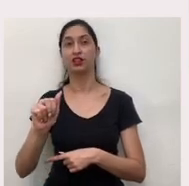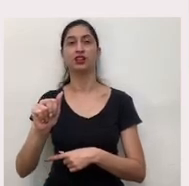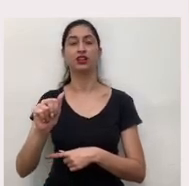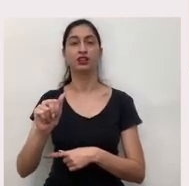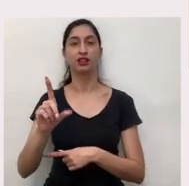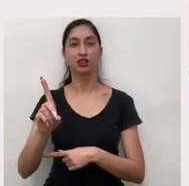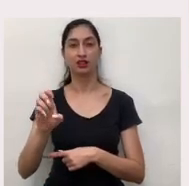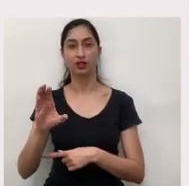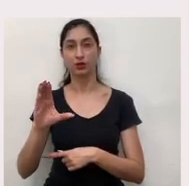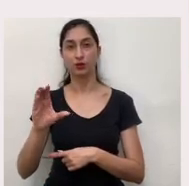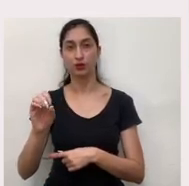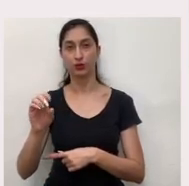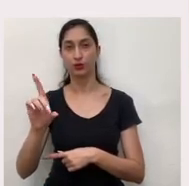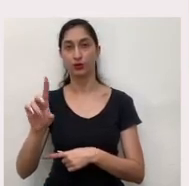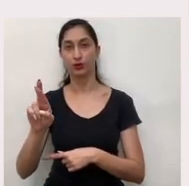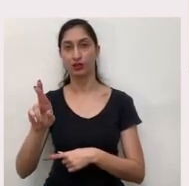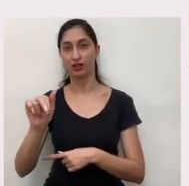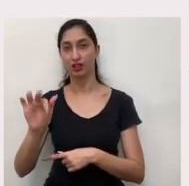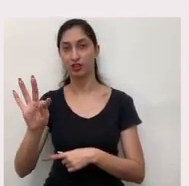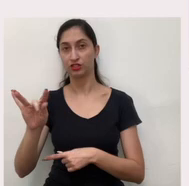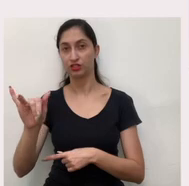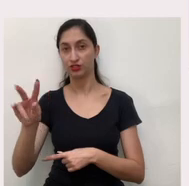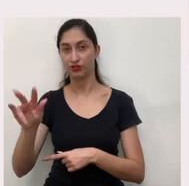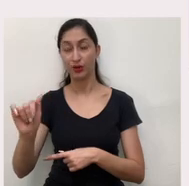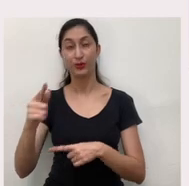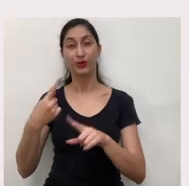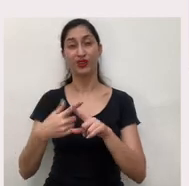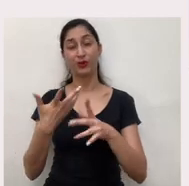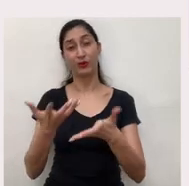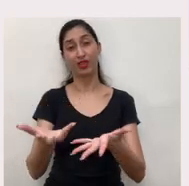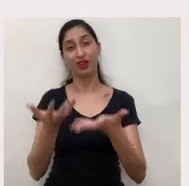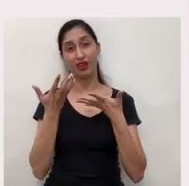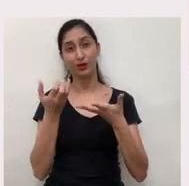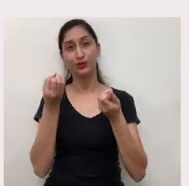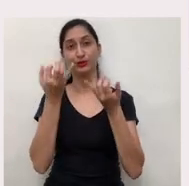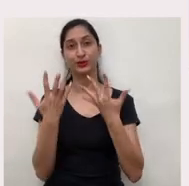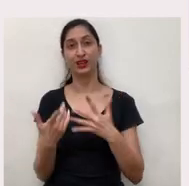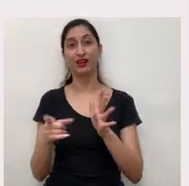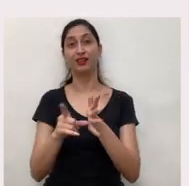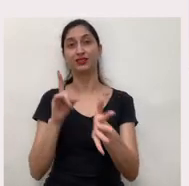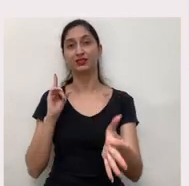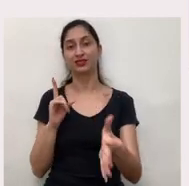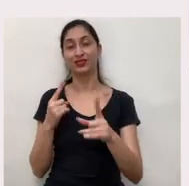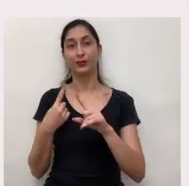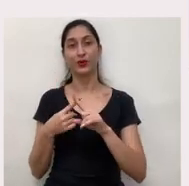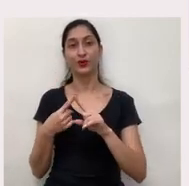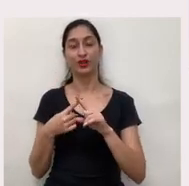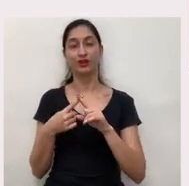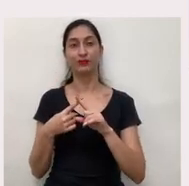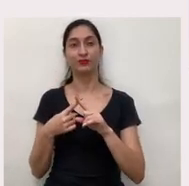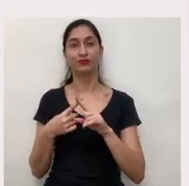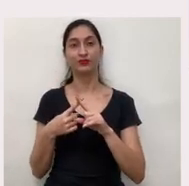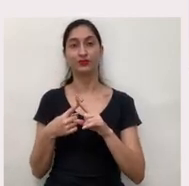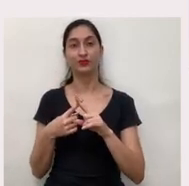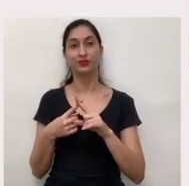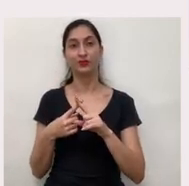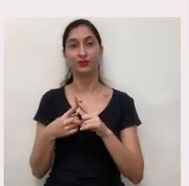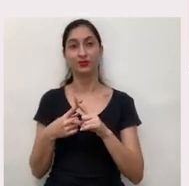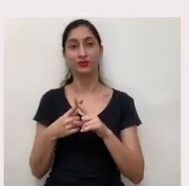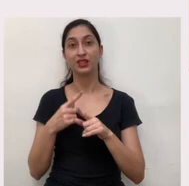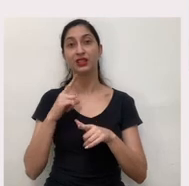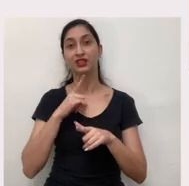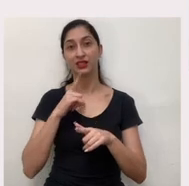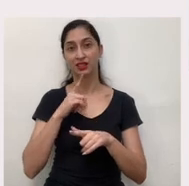algumas questões do urbano ornamento, justamente porque é o trabalho que está lá